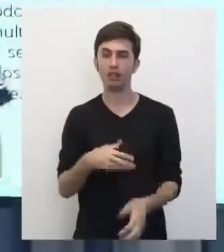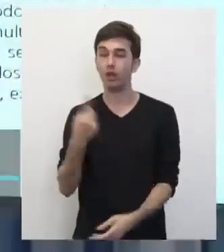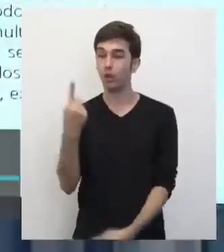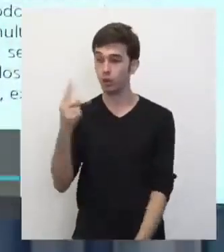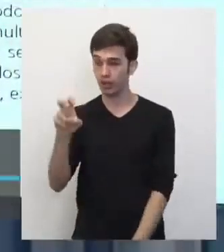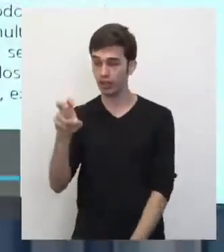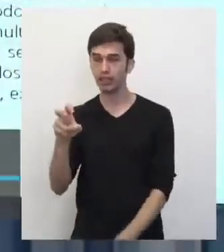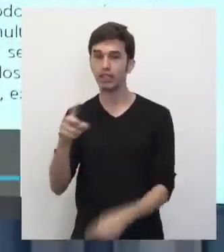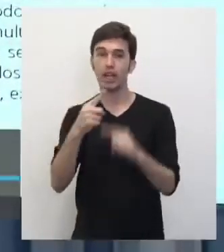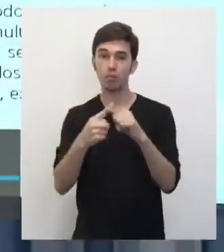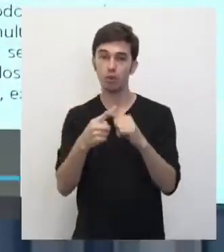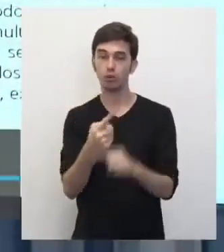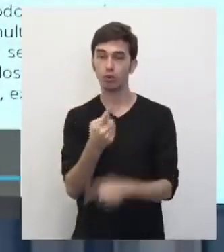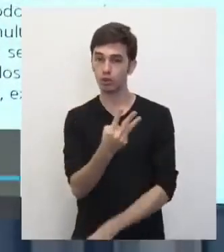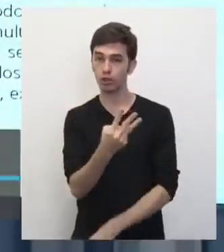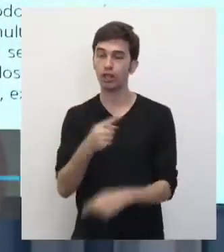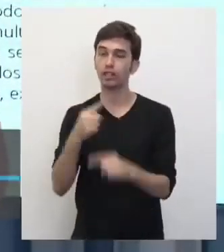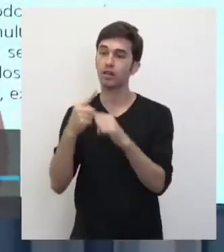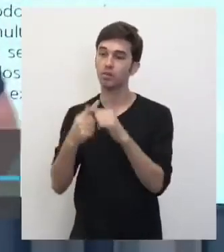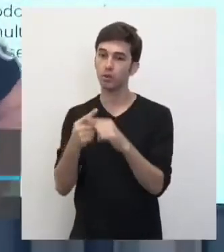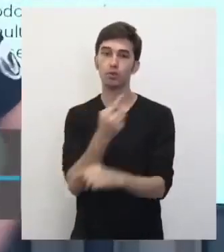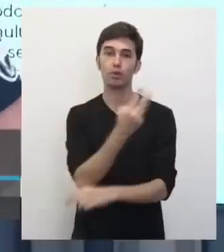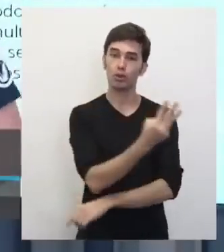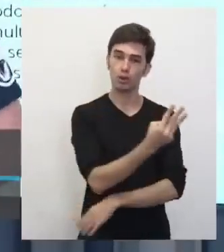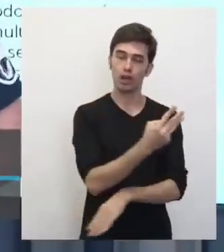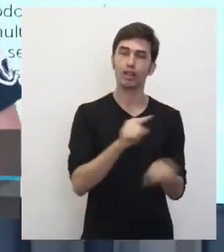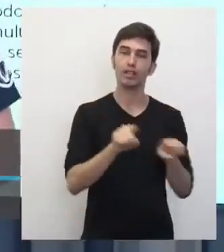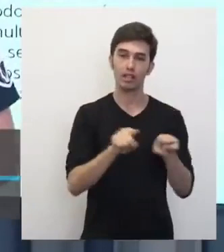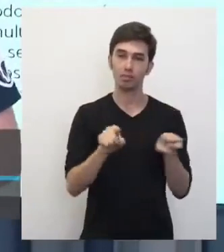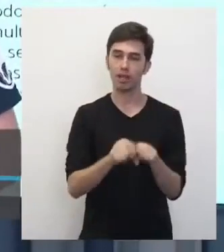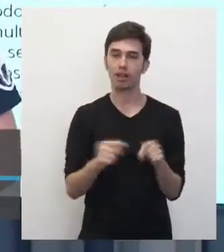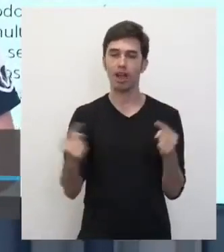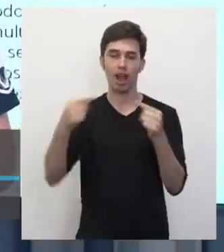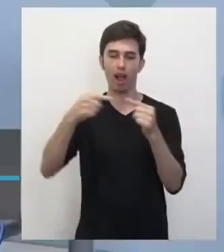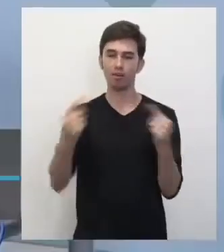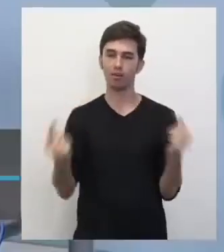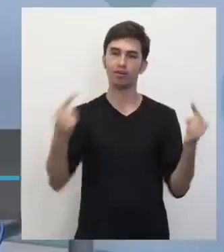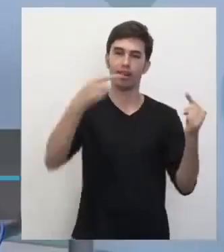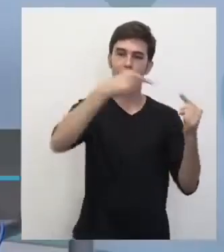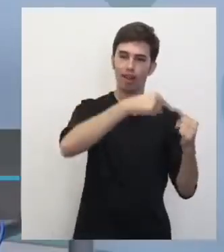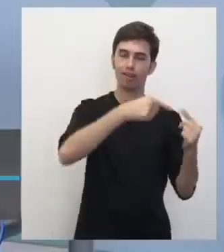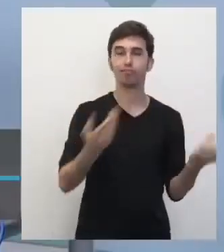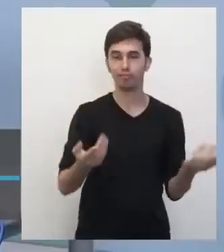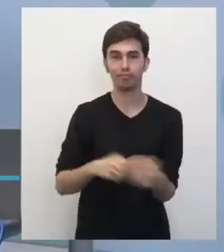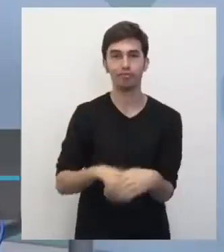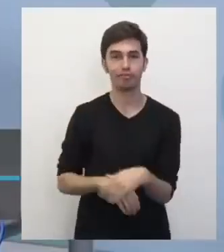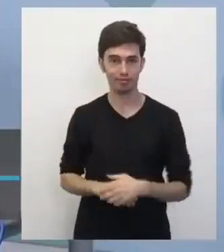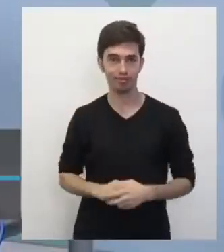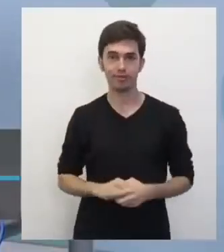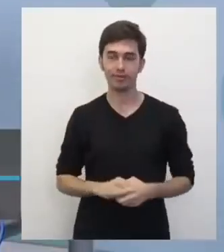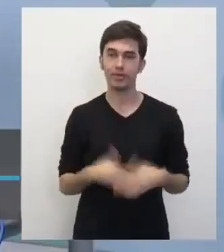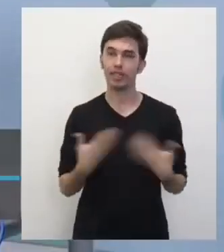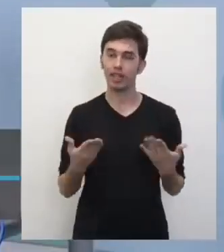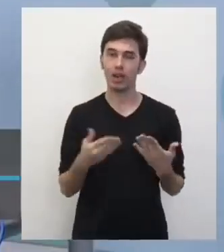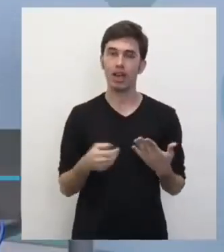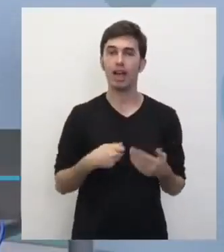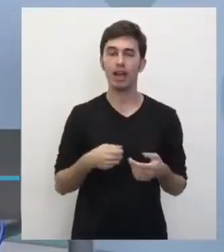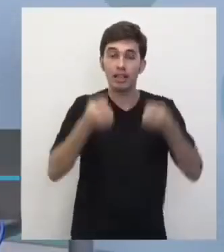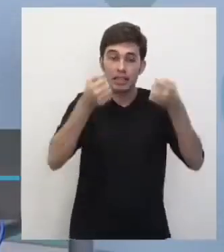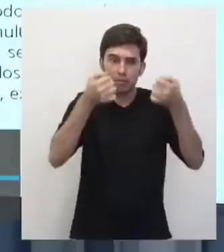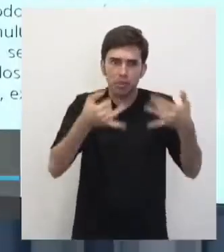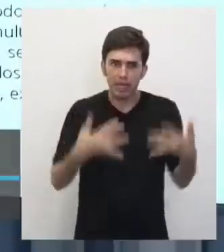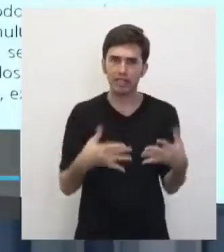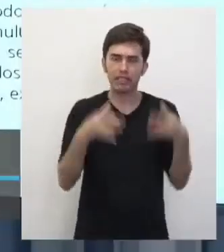é múltiplo do 5 e ele também é múltiplo do 3. É verdade, né? Definição um pouco mais elaborada, né? Mas o princípio é simples, né, Jonas?